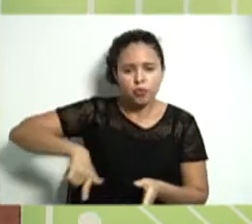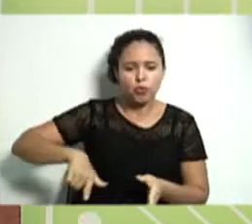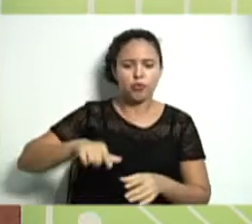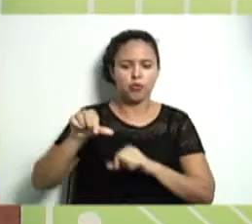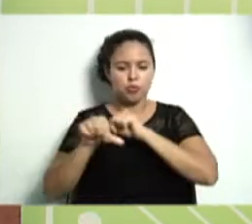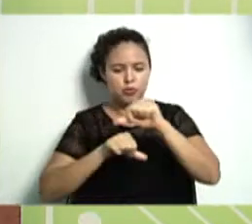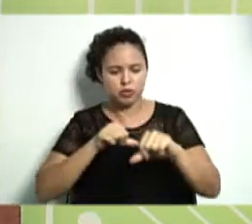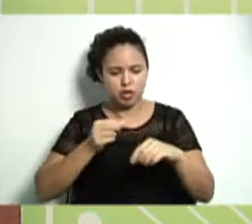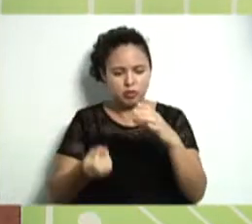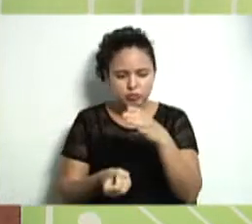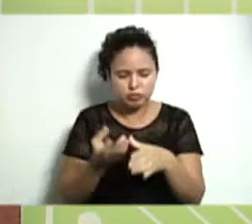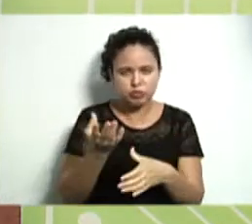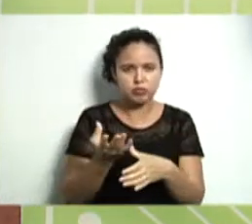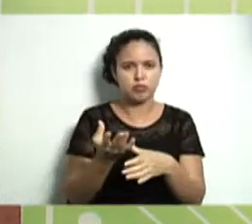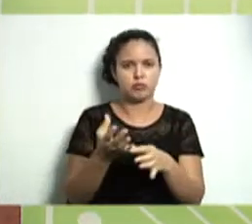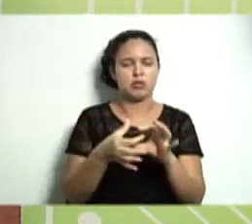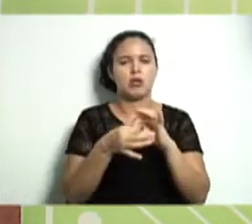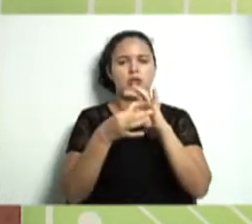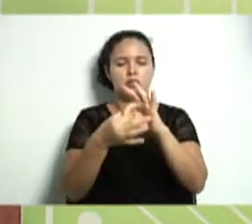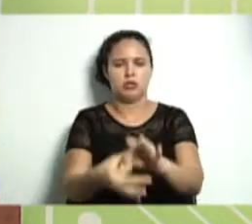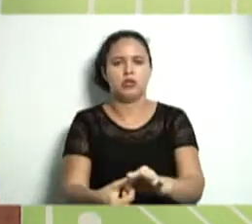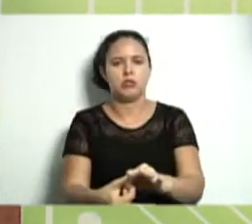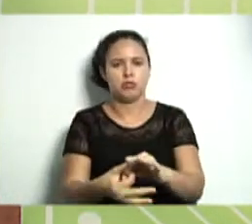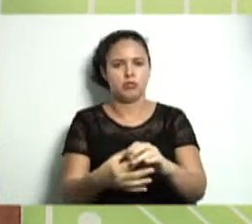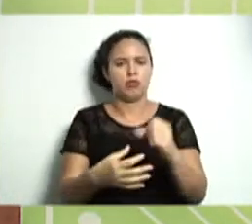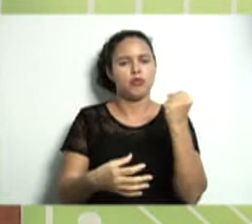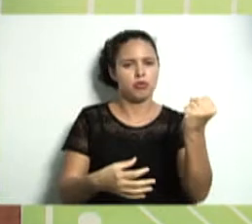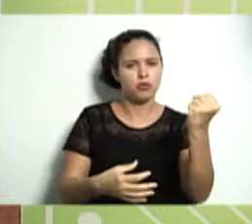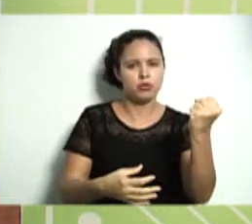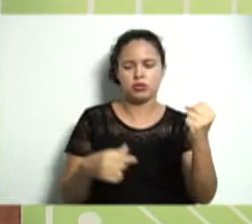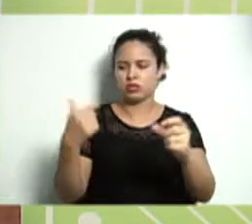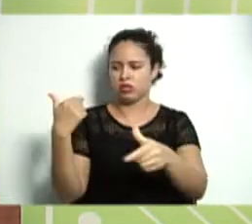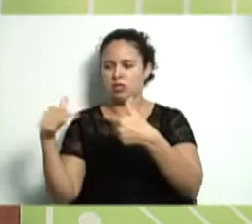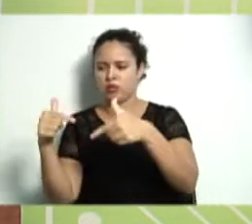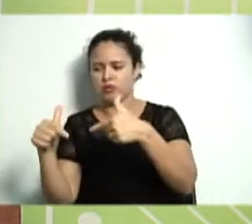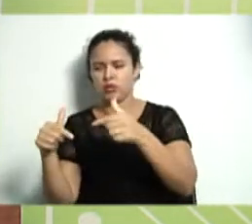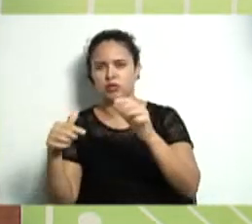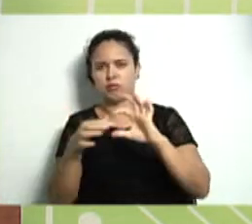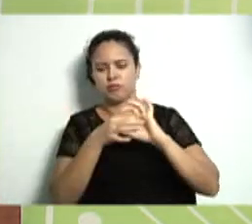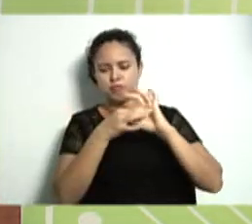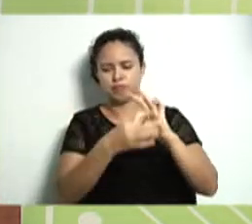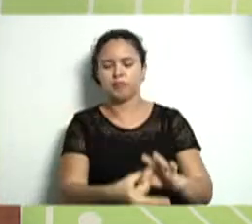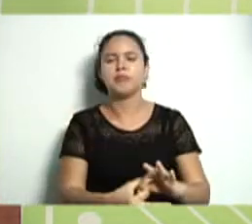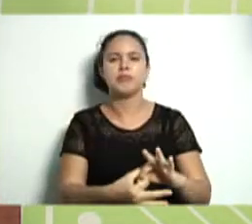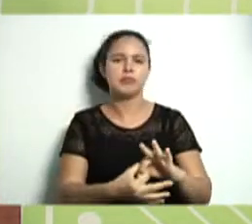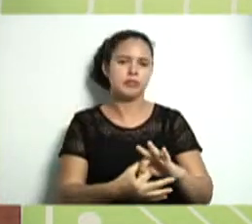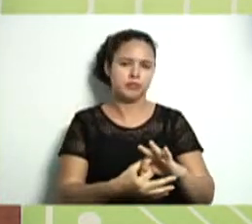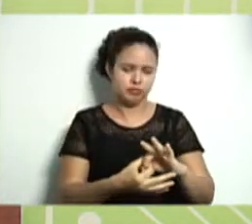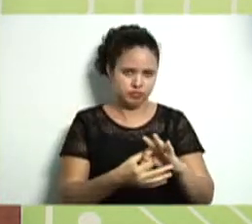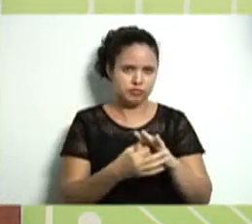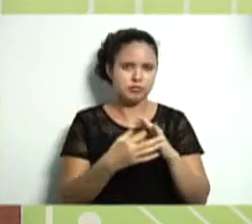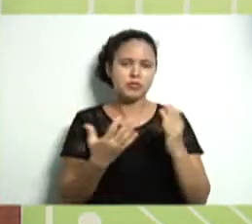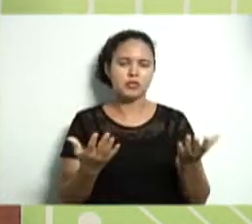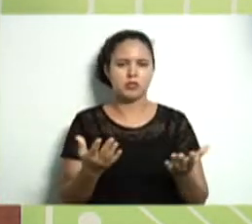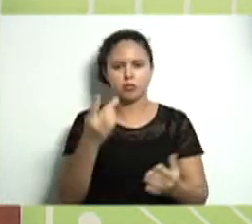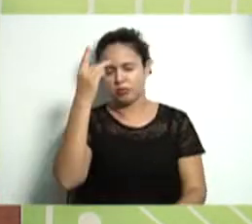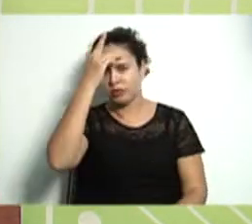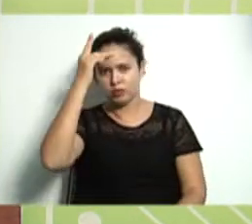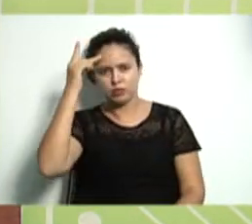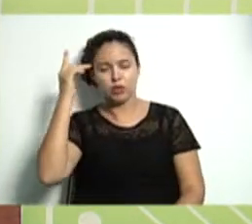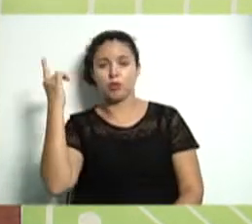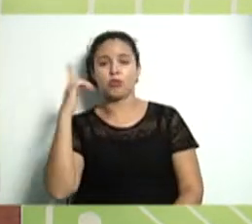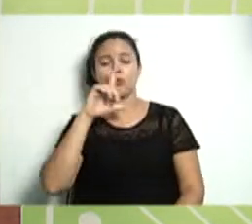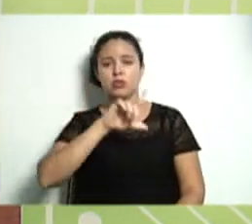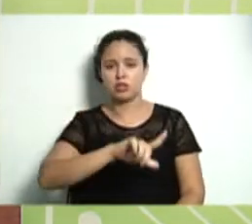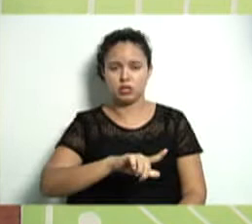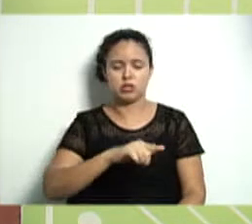é a união entre a força de trabalho e os meios de produção, o homem já tem essa capacidade de